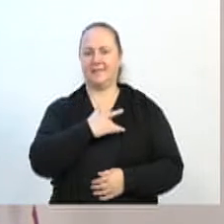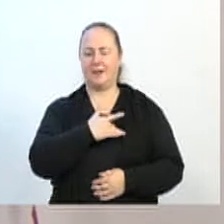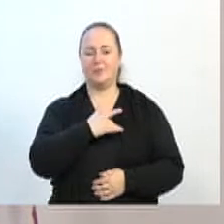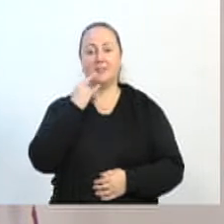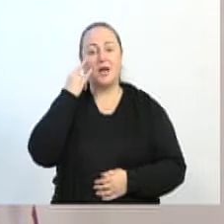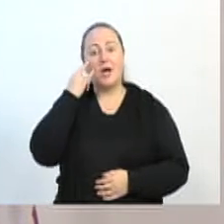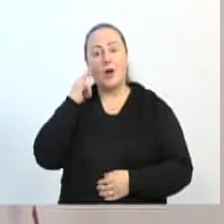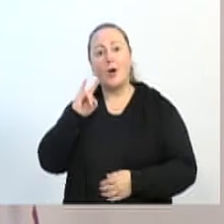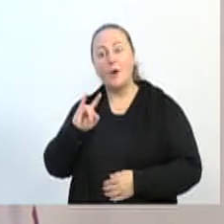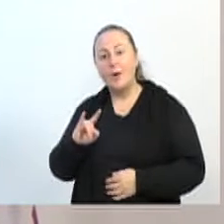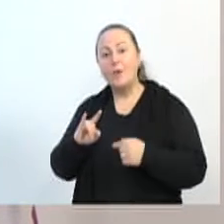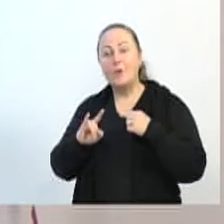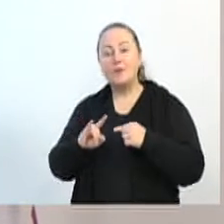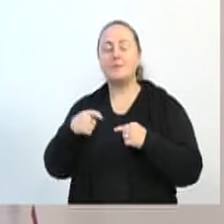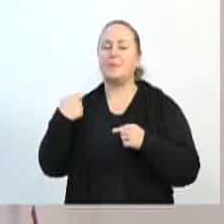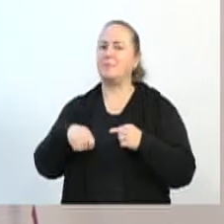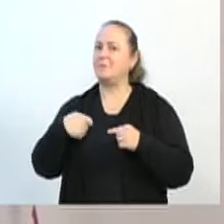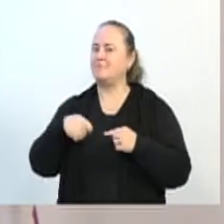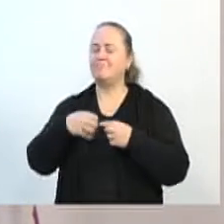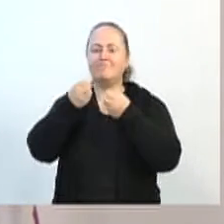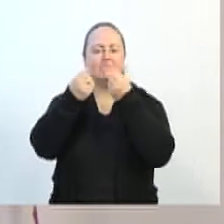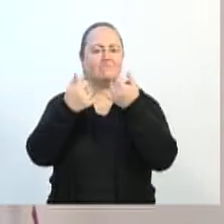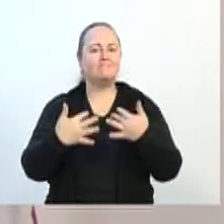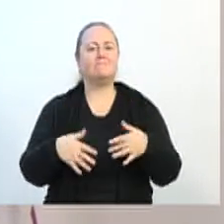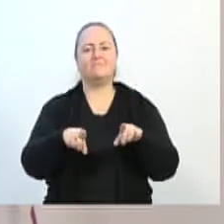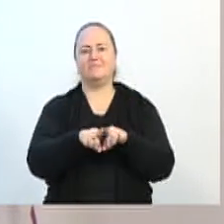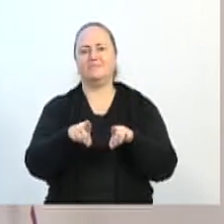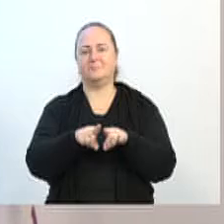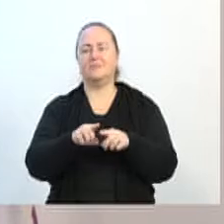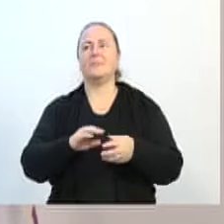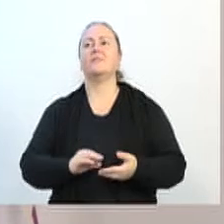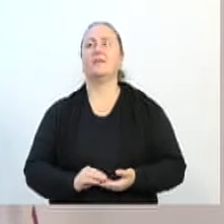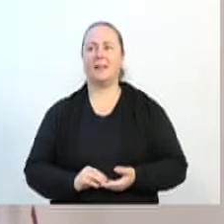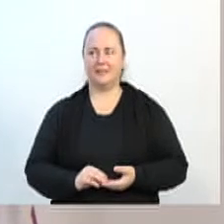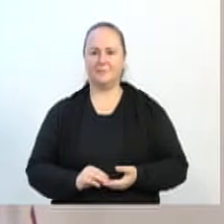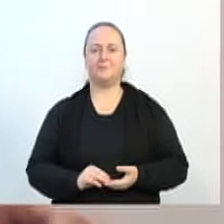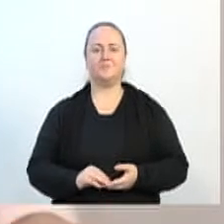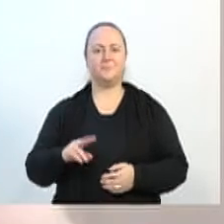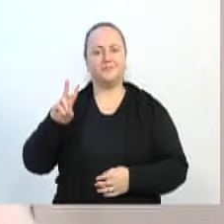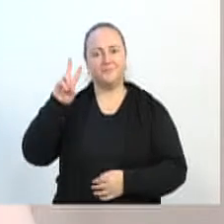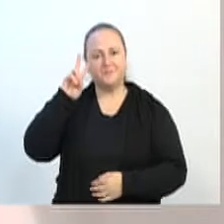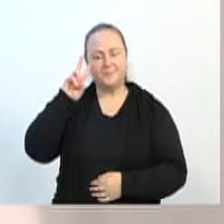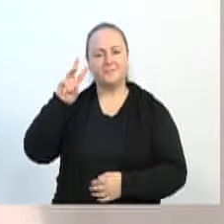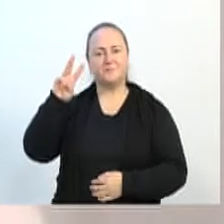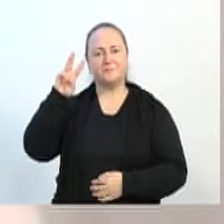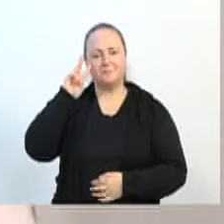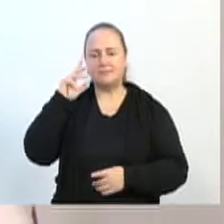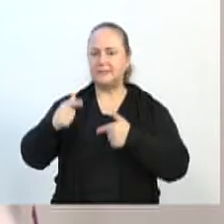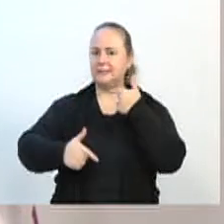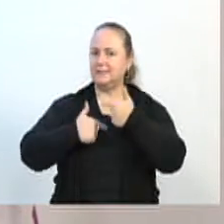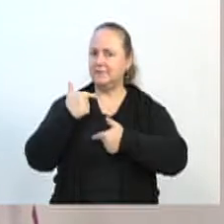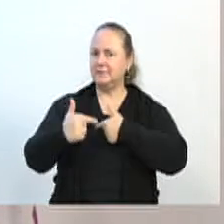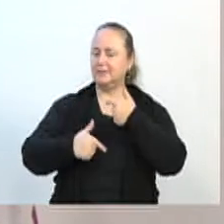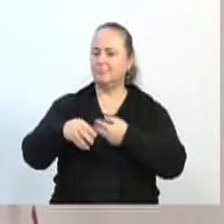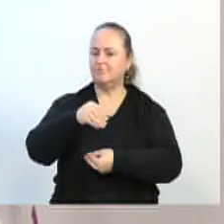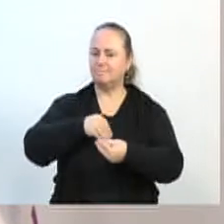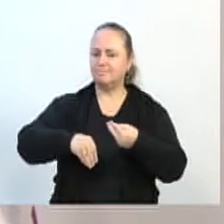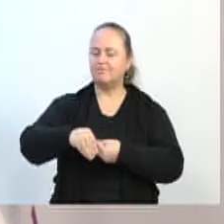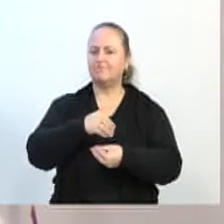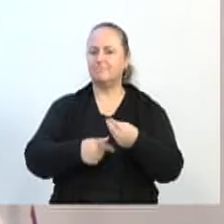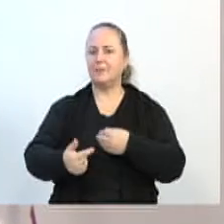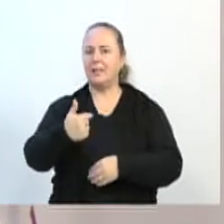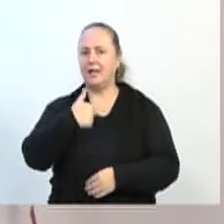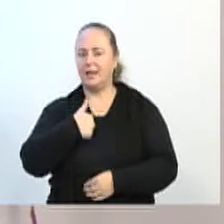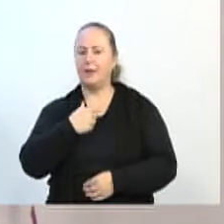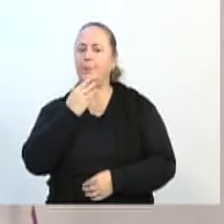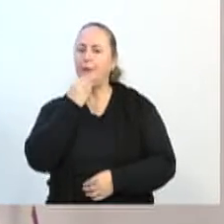último, não poderia deixar de falar, porque essa segunda e terça trabalhamos muito, né, envolvidos, tanto eu quanto o vereador